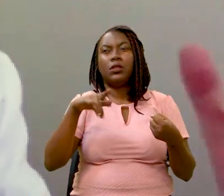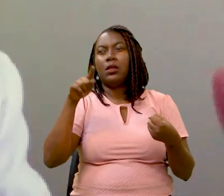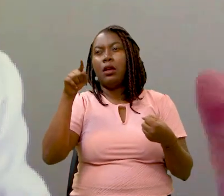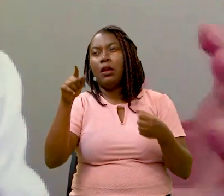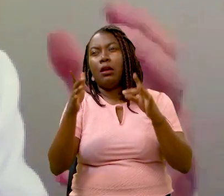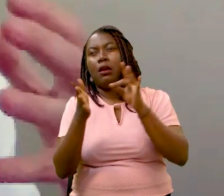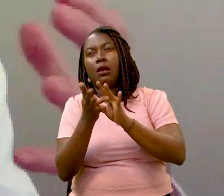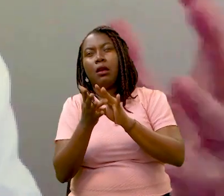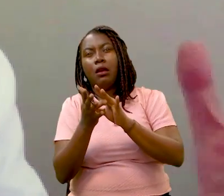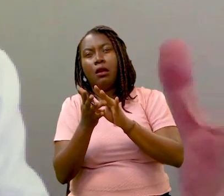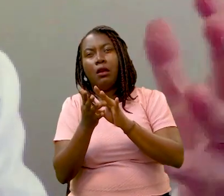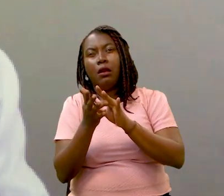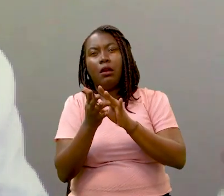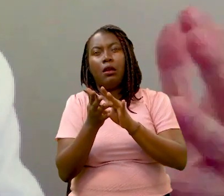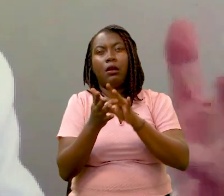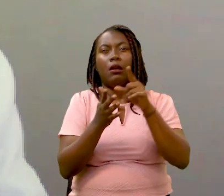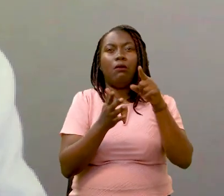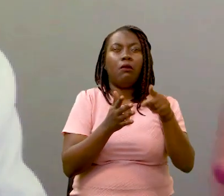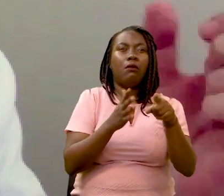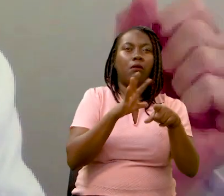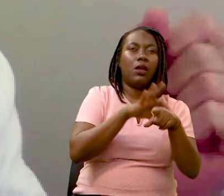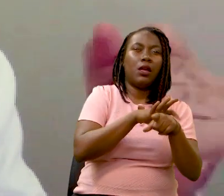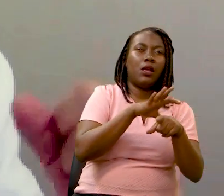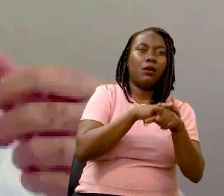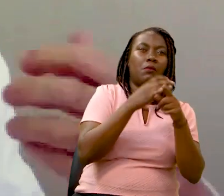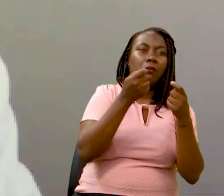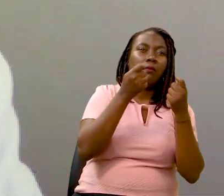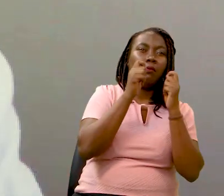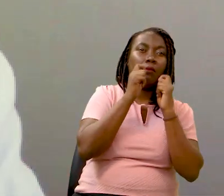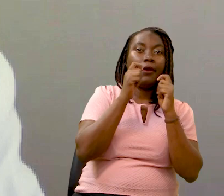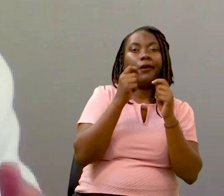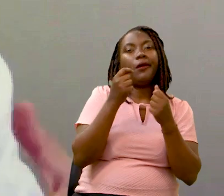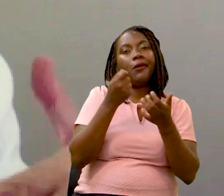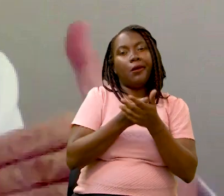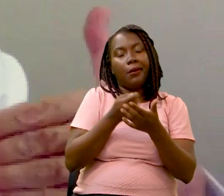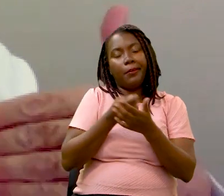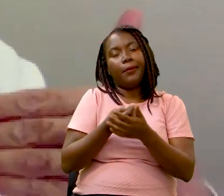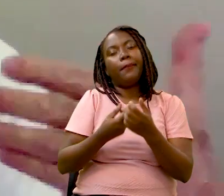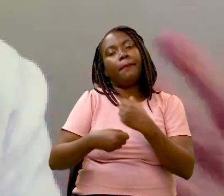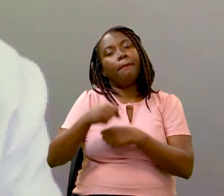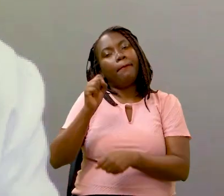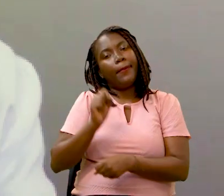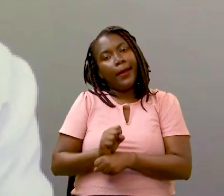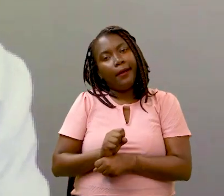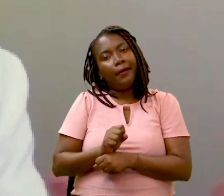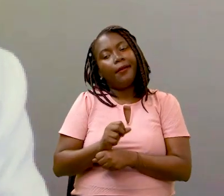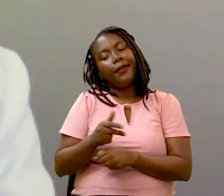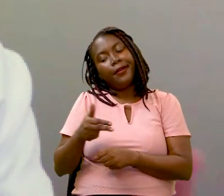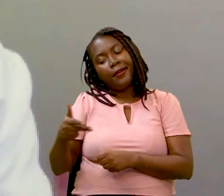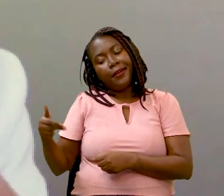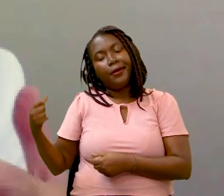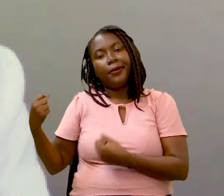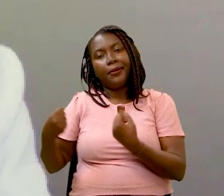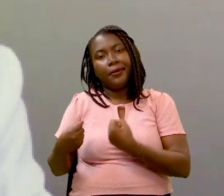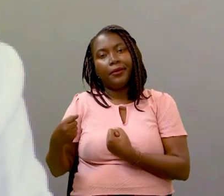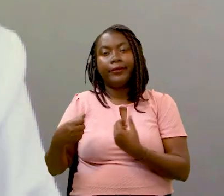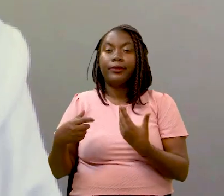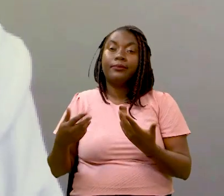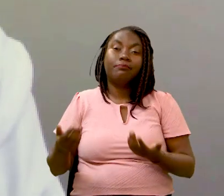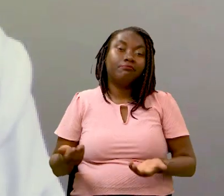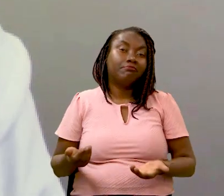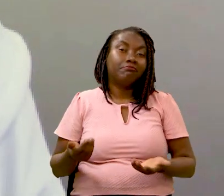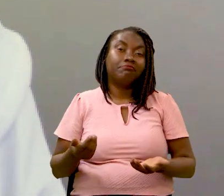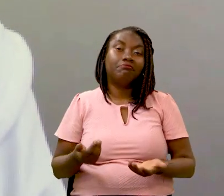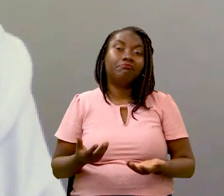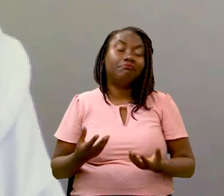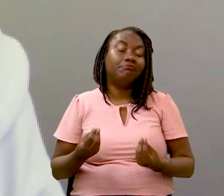é real ou o que é da crise. Não é? Obrigado a parar, largar o carro, essas coisas todas.